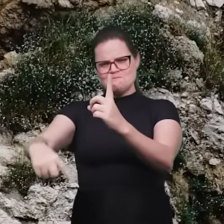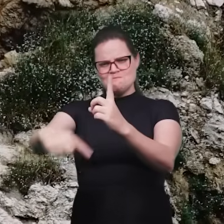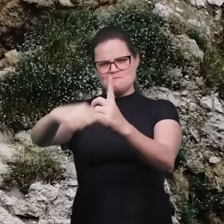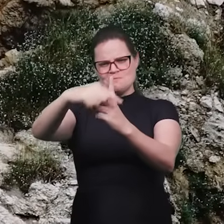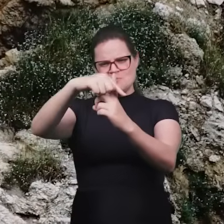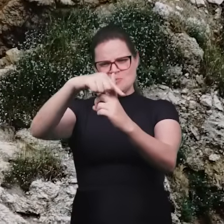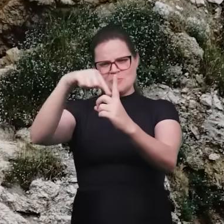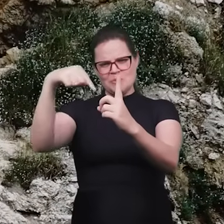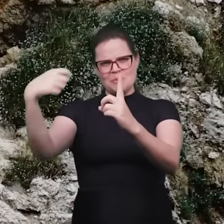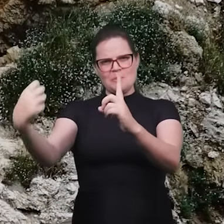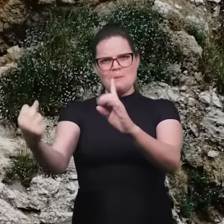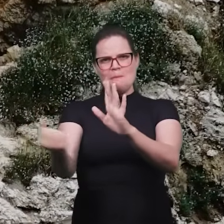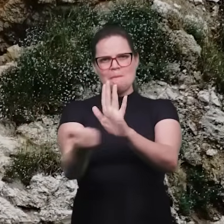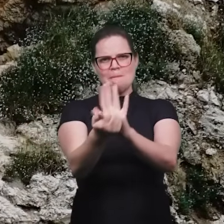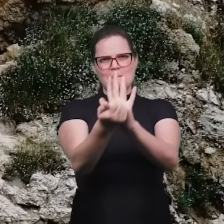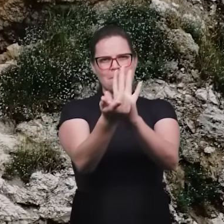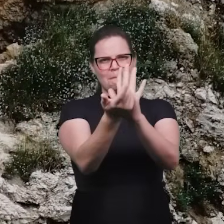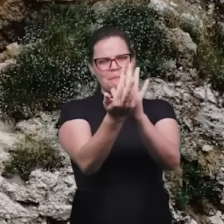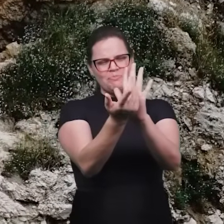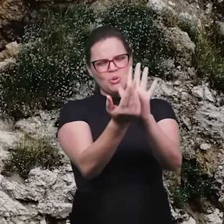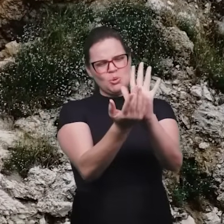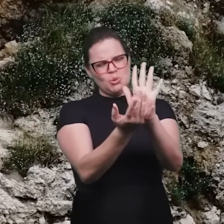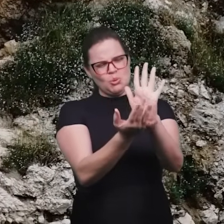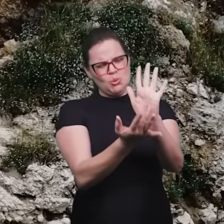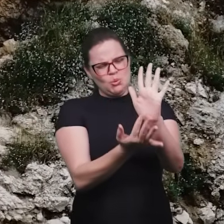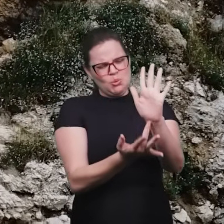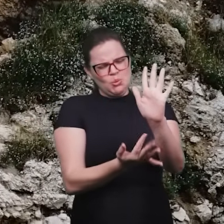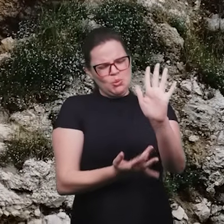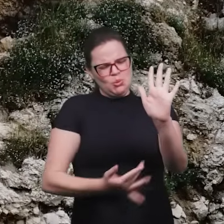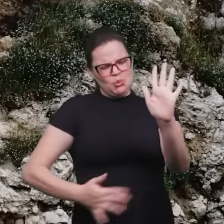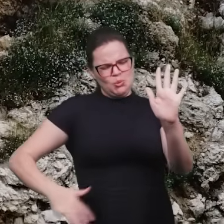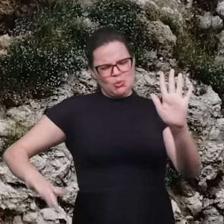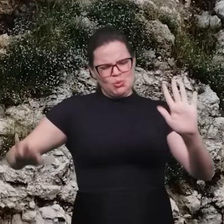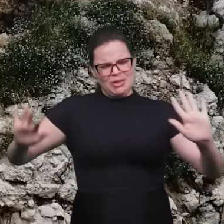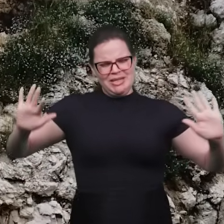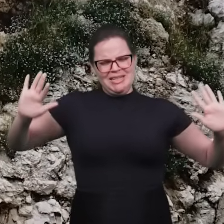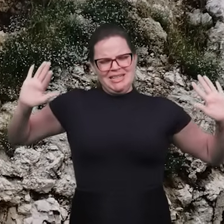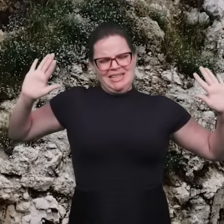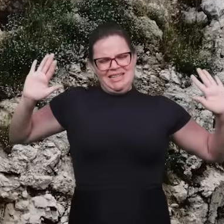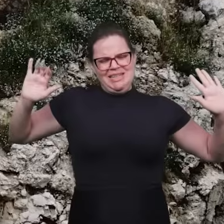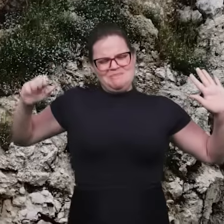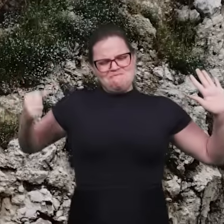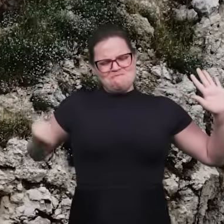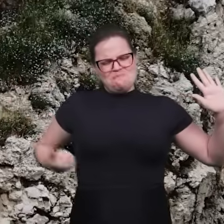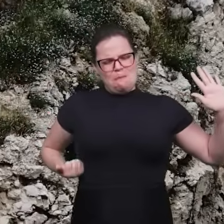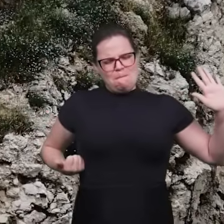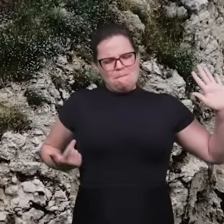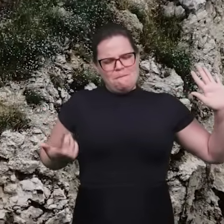sacrifício que na cruz morreu